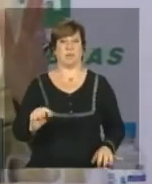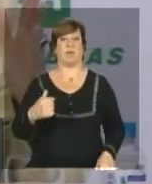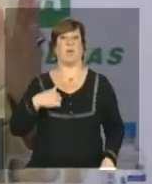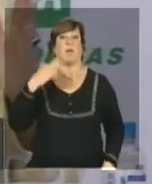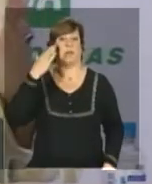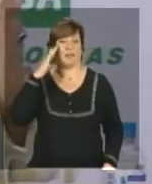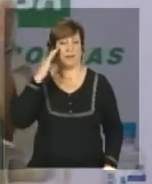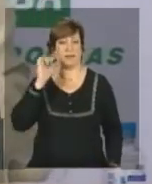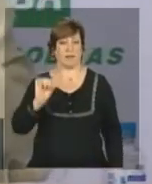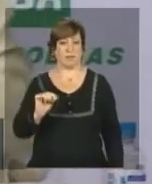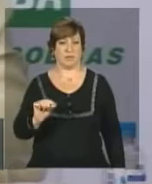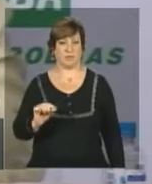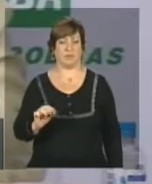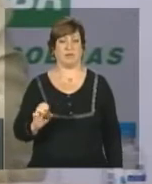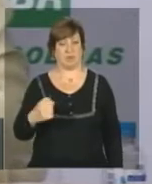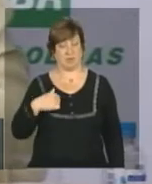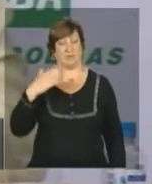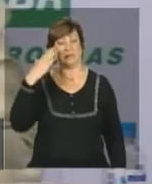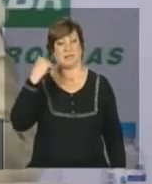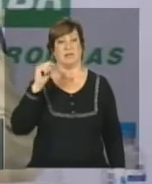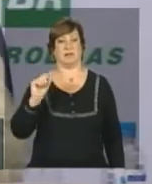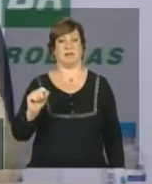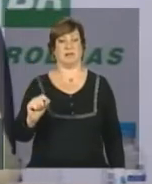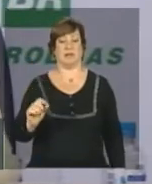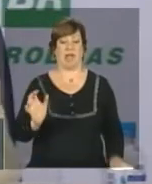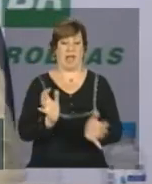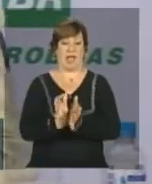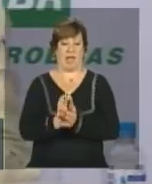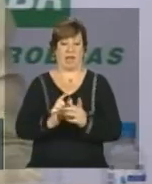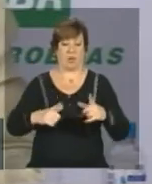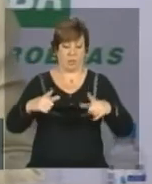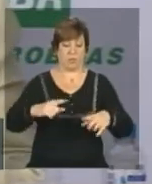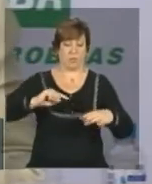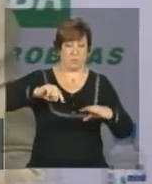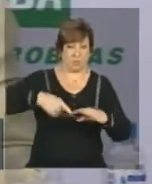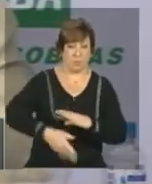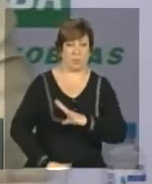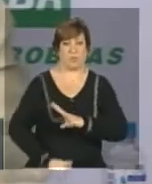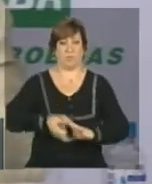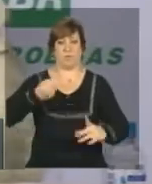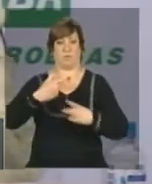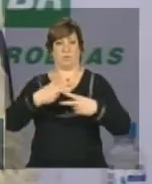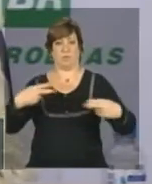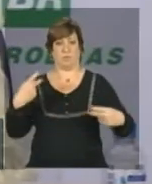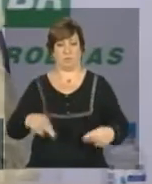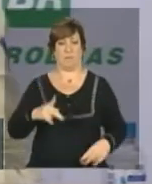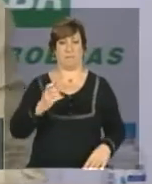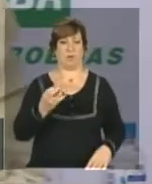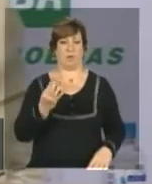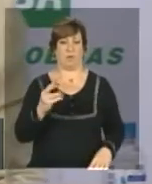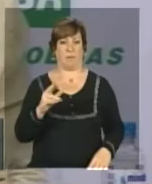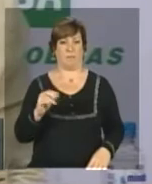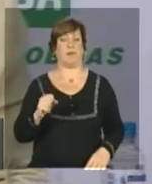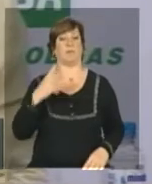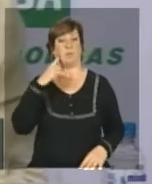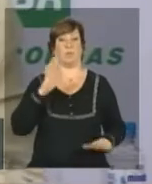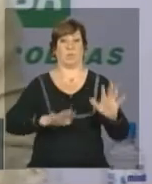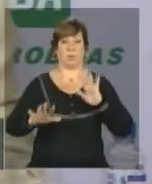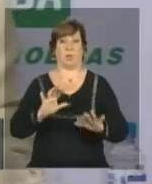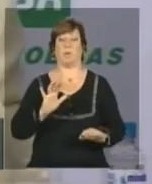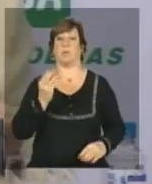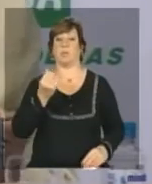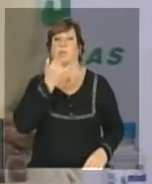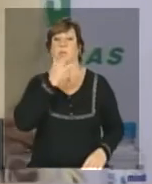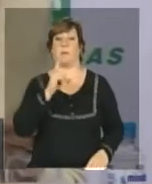que, entendo e sei, a área de exploração e produção da Petrobras tem feito um trabalho muito forte em relação à prevenção,